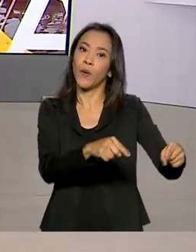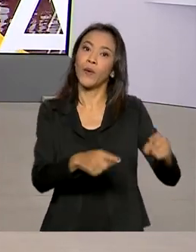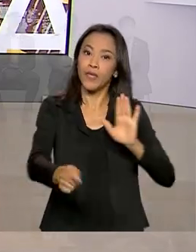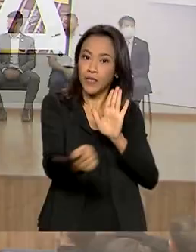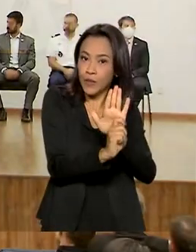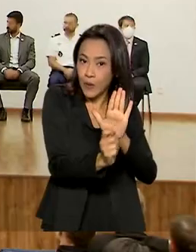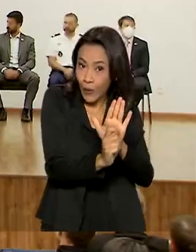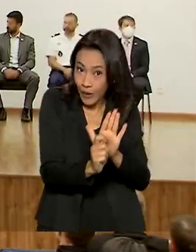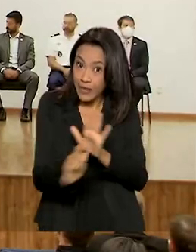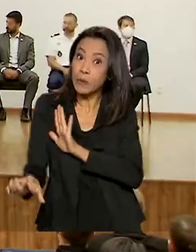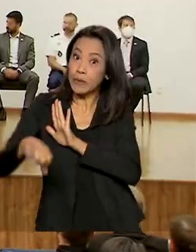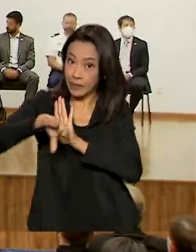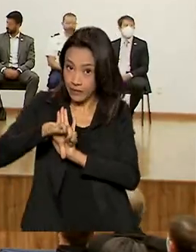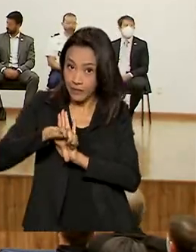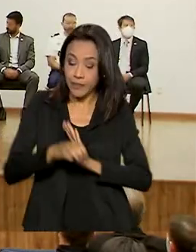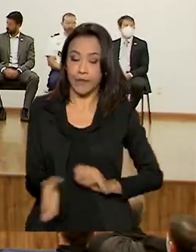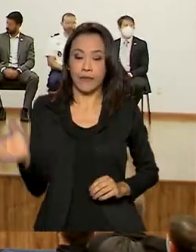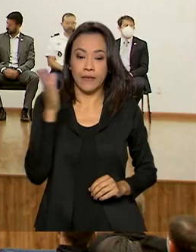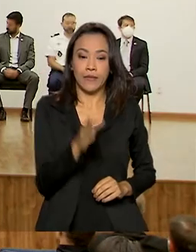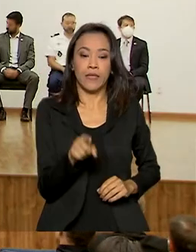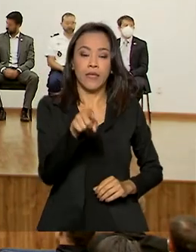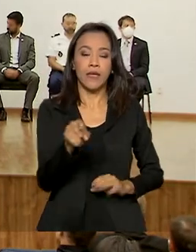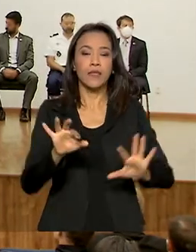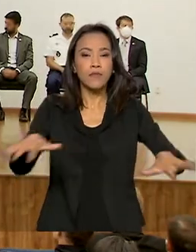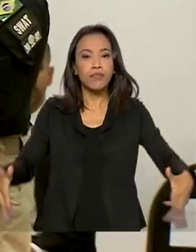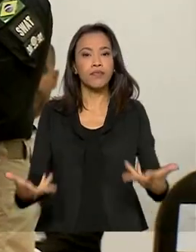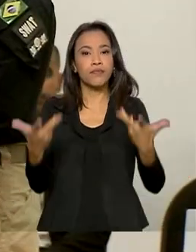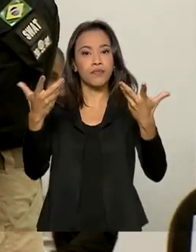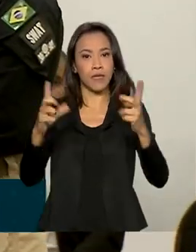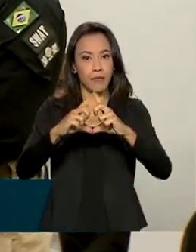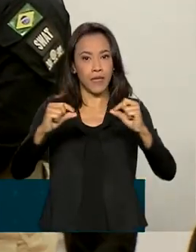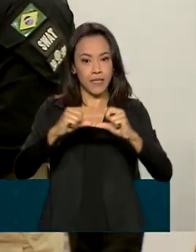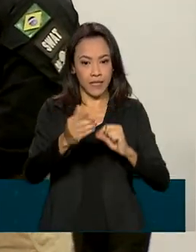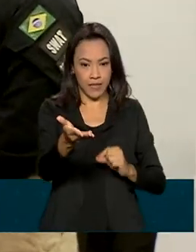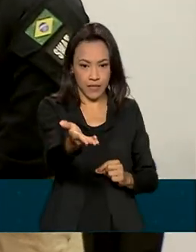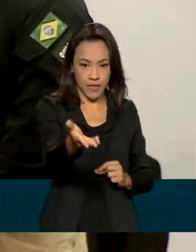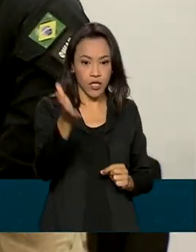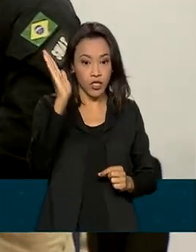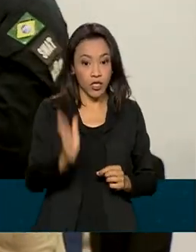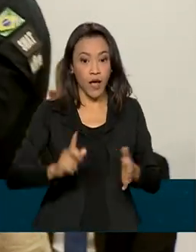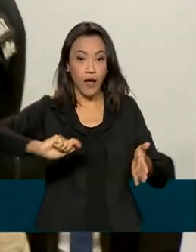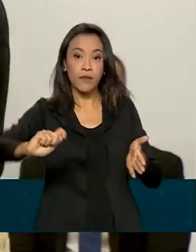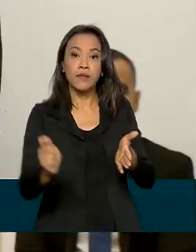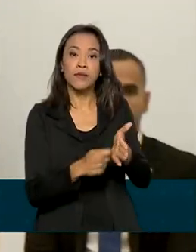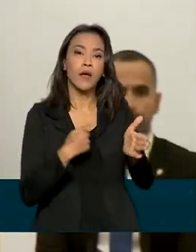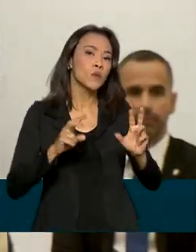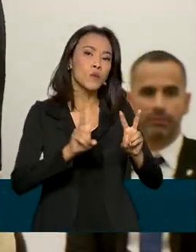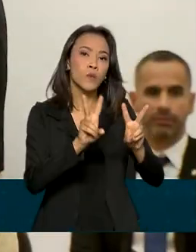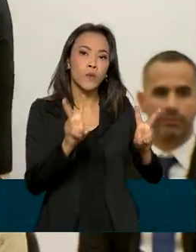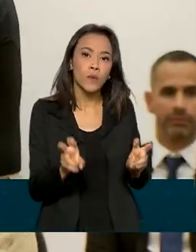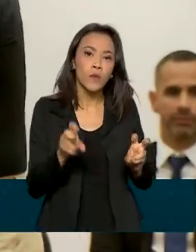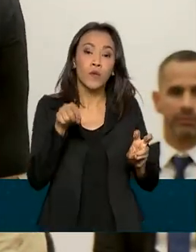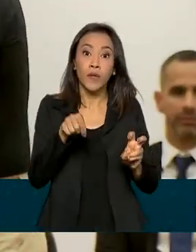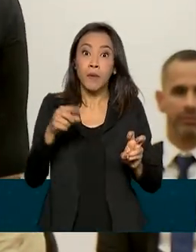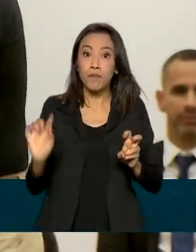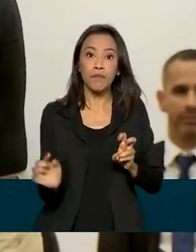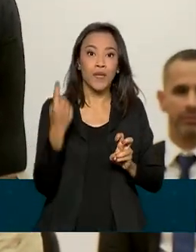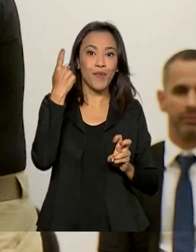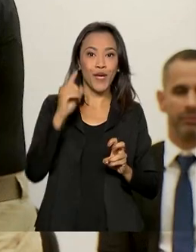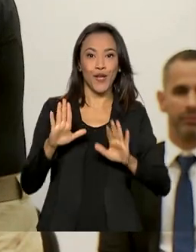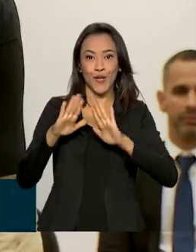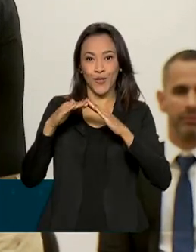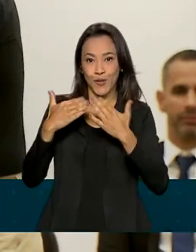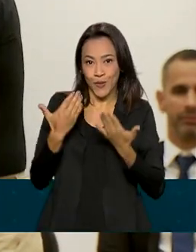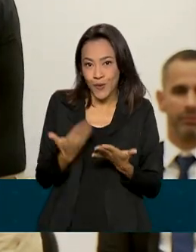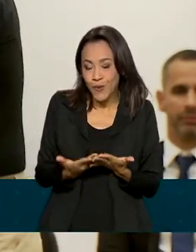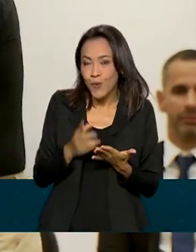organizado. Em uma solenidade em Brasília, foi assinado o termo de implantação do primeiro colégio municipal